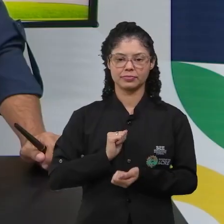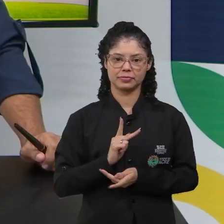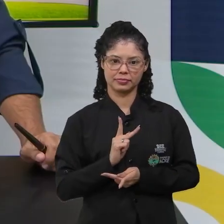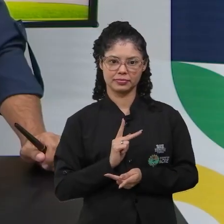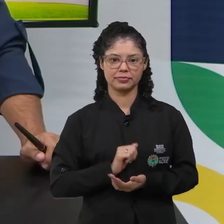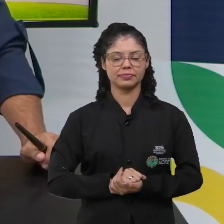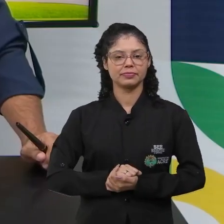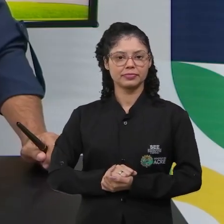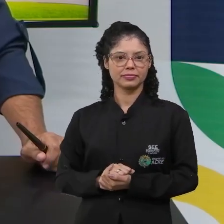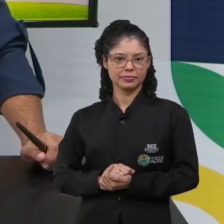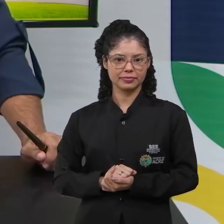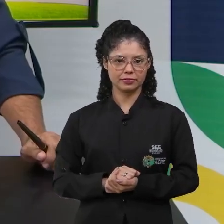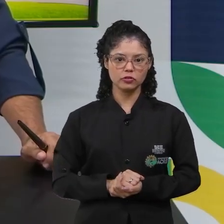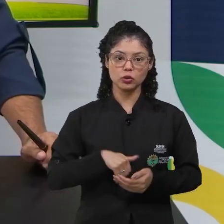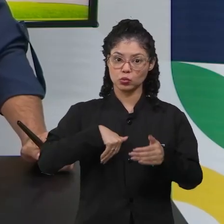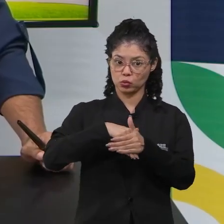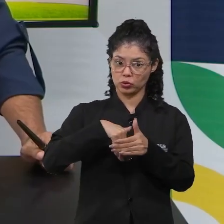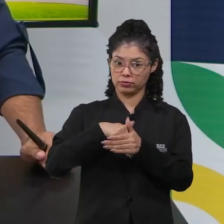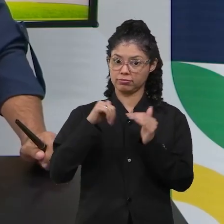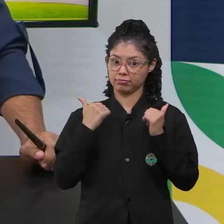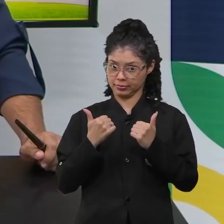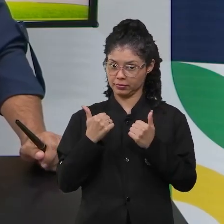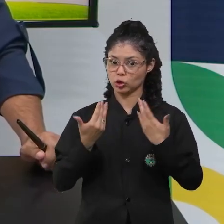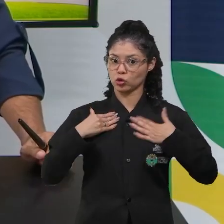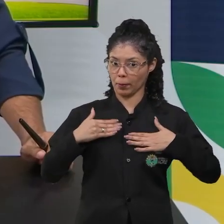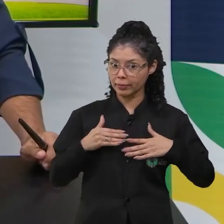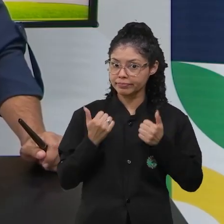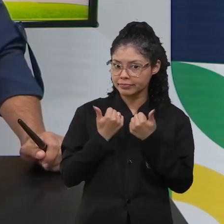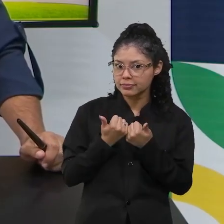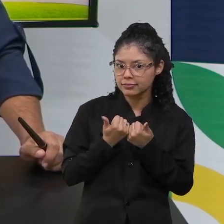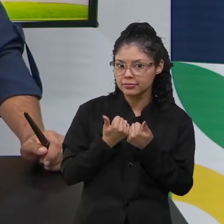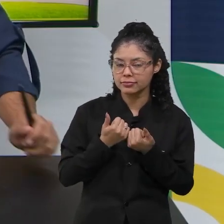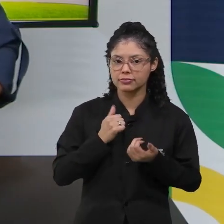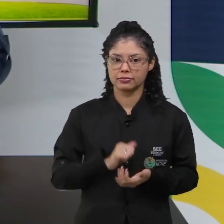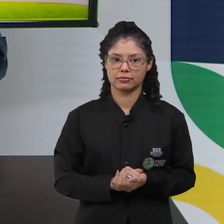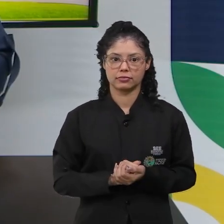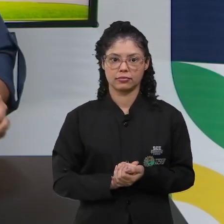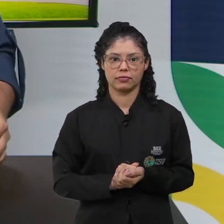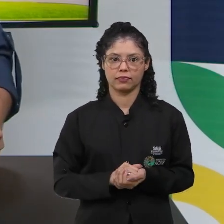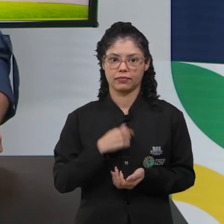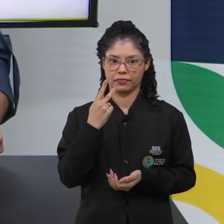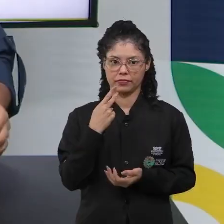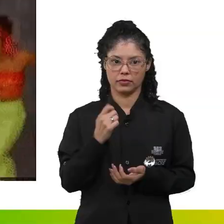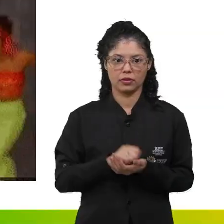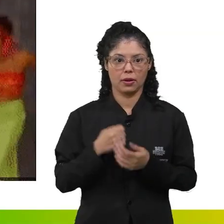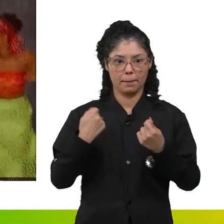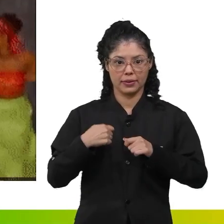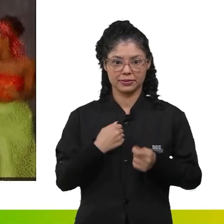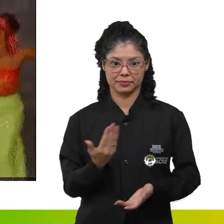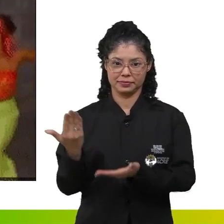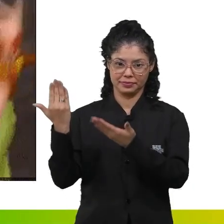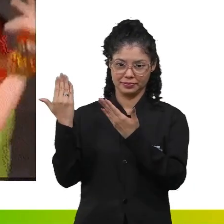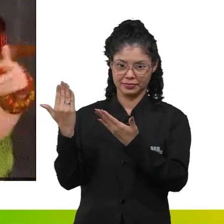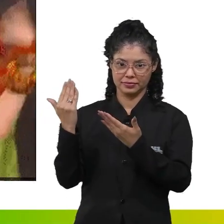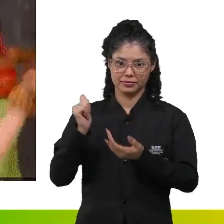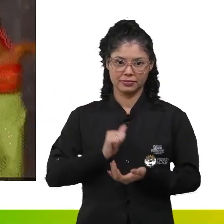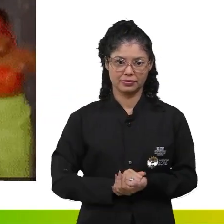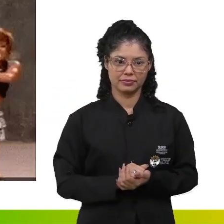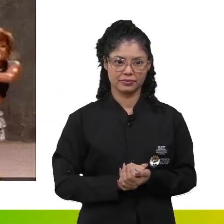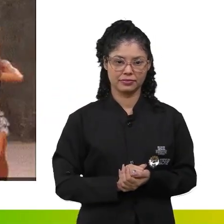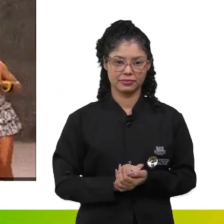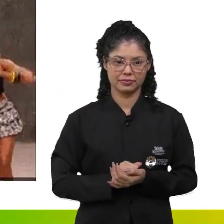isso. Futebol, Copa, tranquilo? Ah, professor, fala um pouco mais. E eu preciso falar das coisas